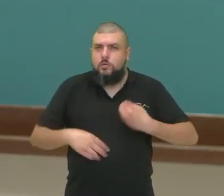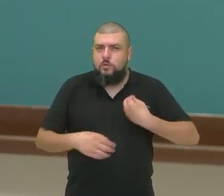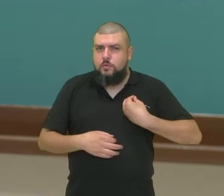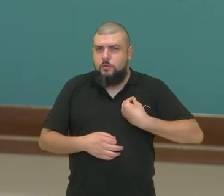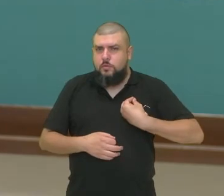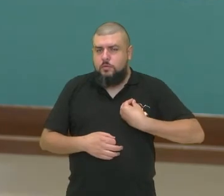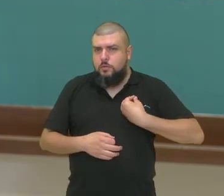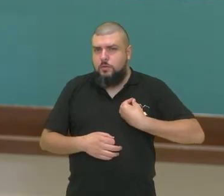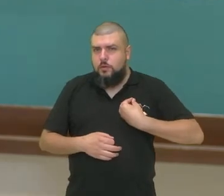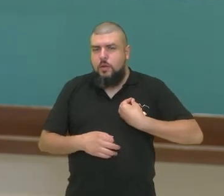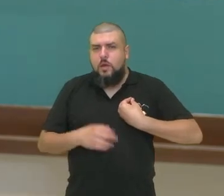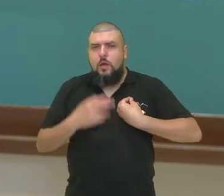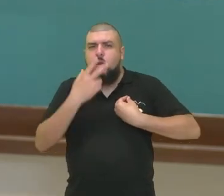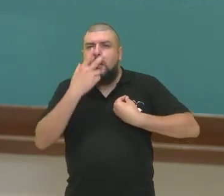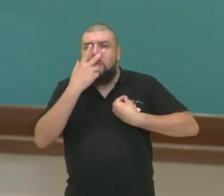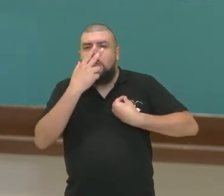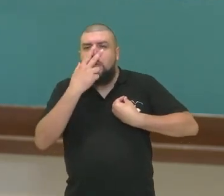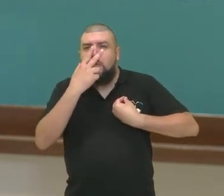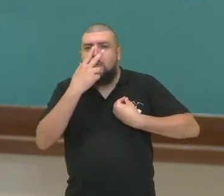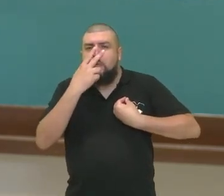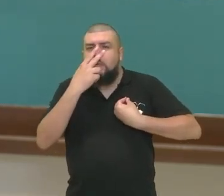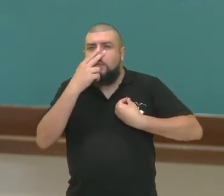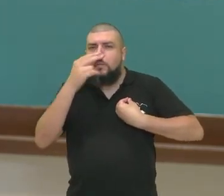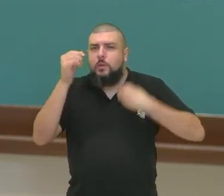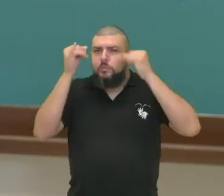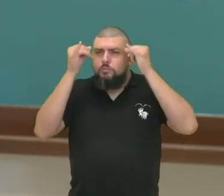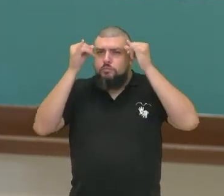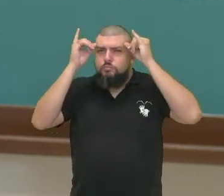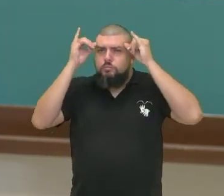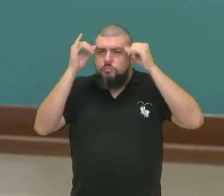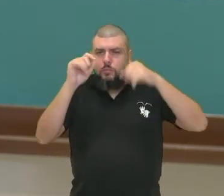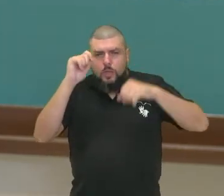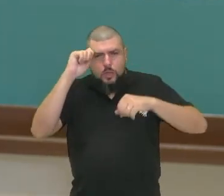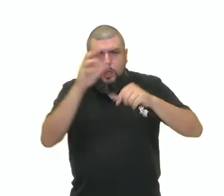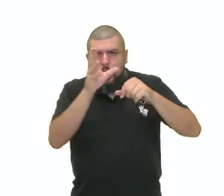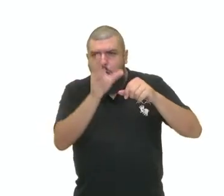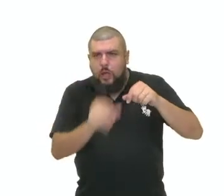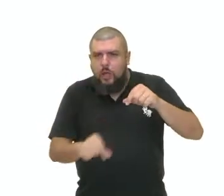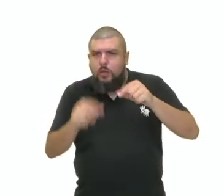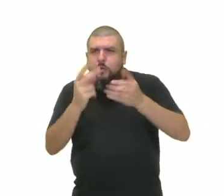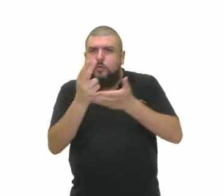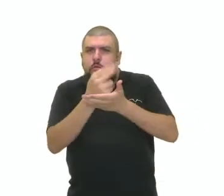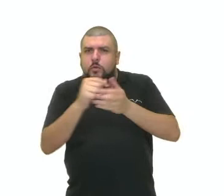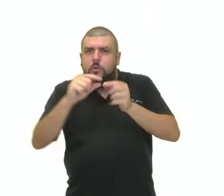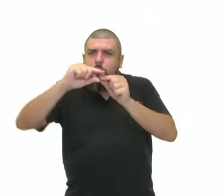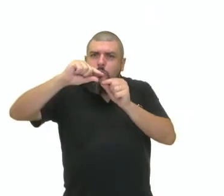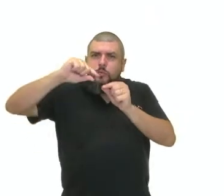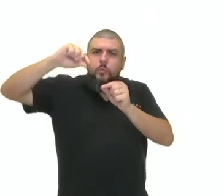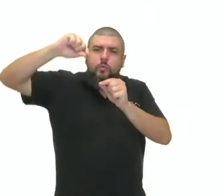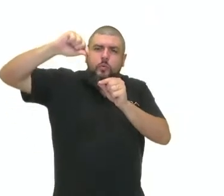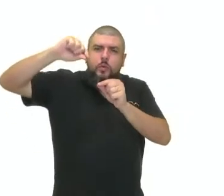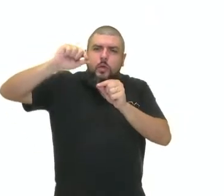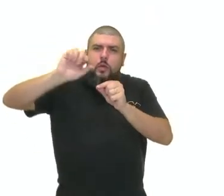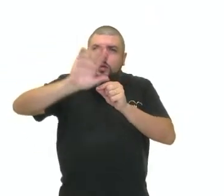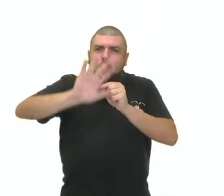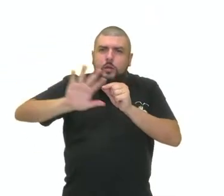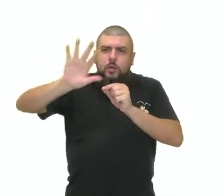de chifre da África, essa porção aqui, olha só. E ali, por exemplo, tem a formação, então, de,